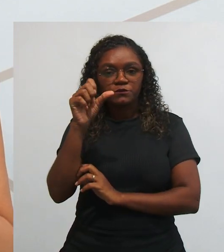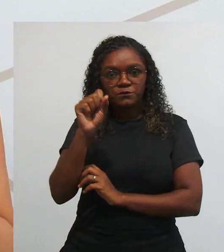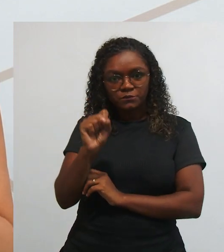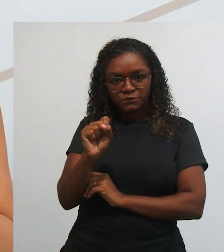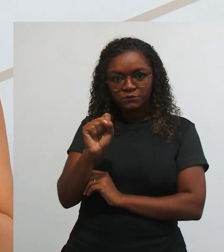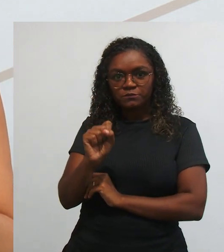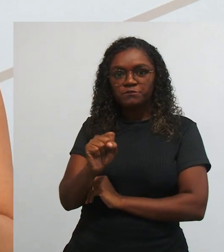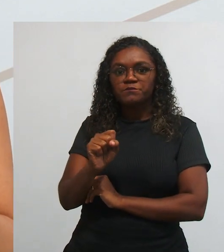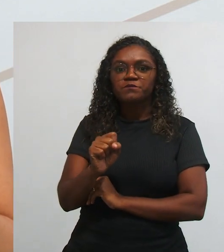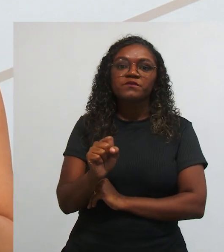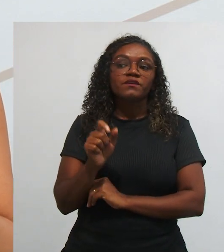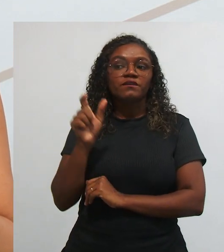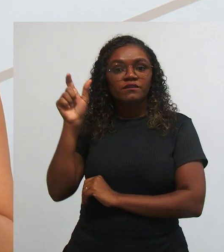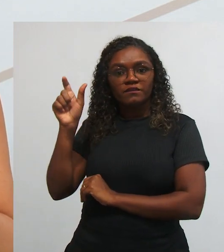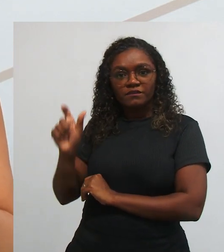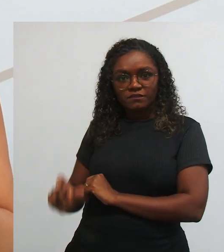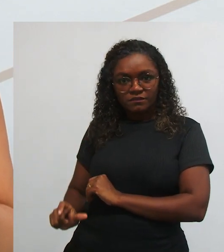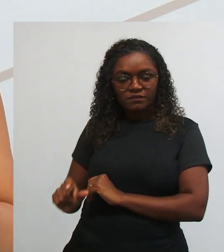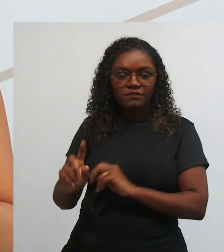o Paulinho diz assim: